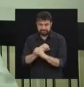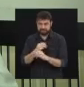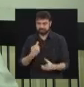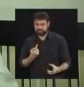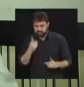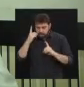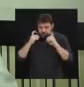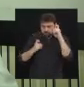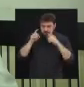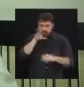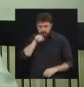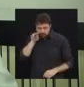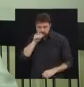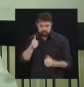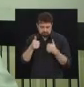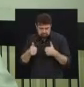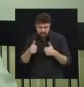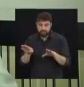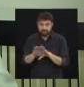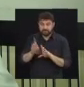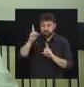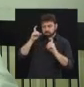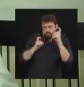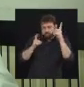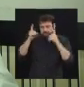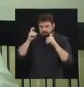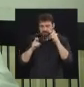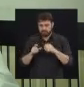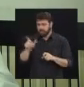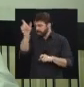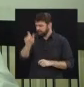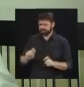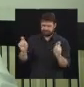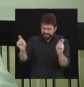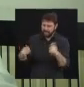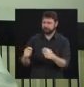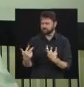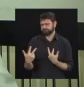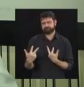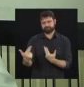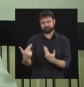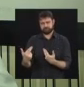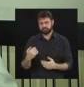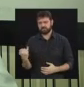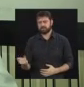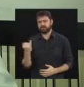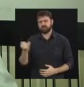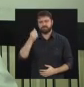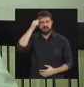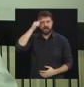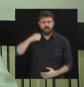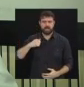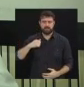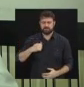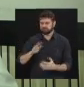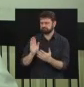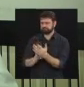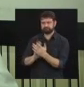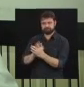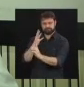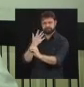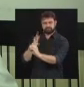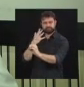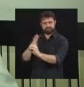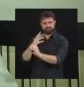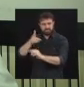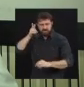verbal, tem uma pessoa que intelectualmente é absolutamente capaz, como qualquer um de nós. Então isso é super importante, eu acho que a Amanda tá de